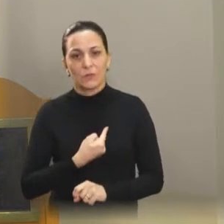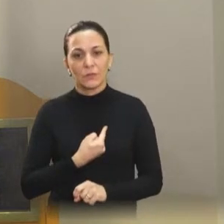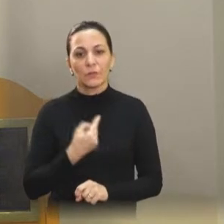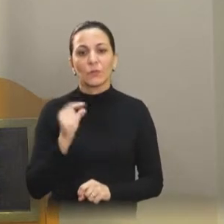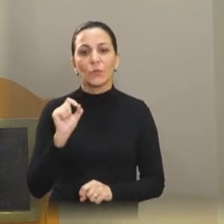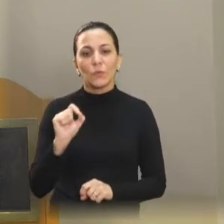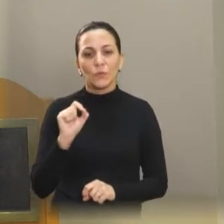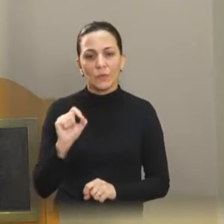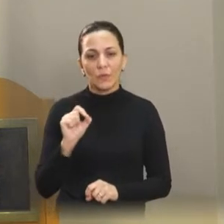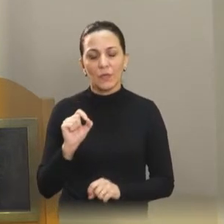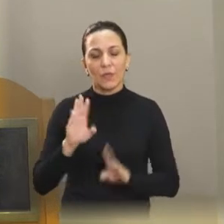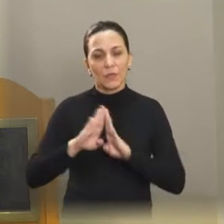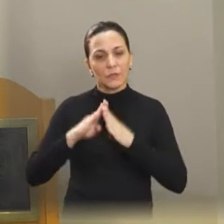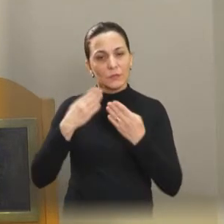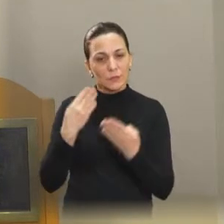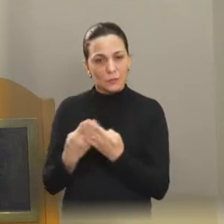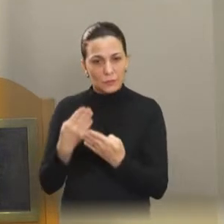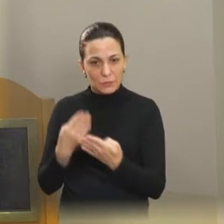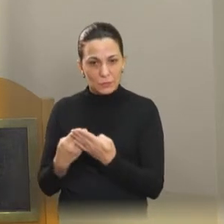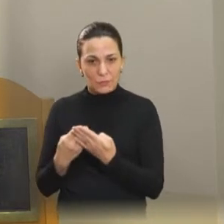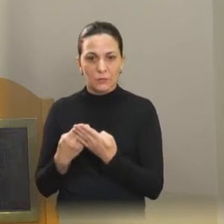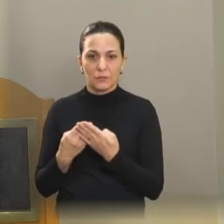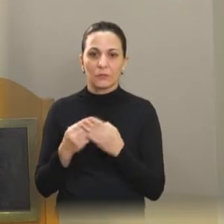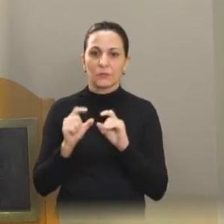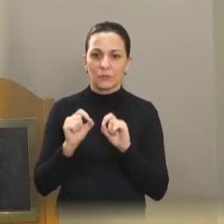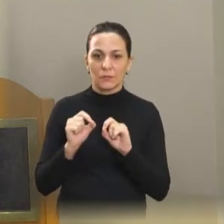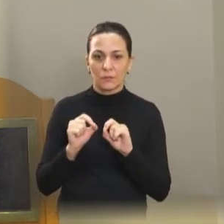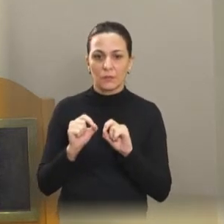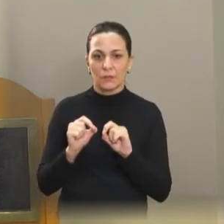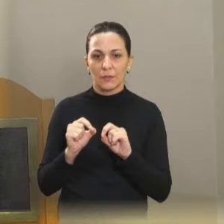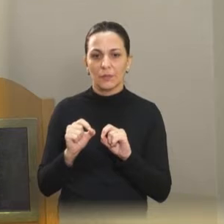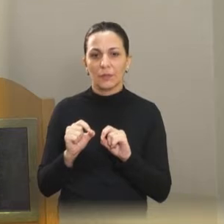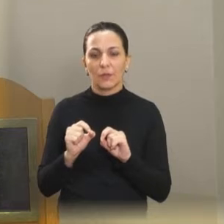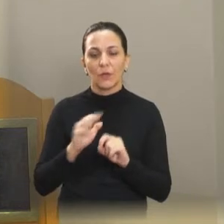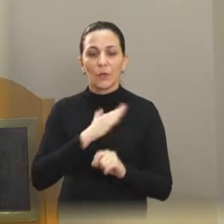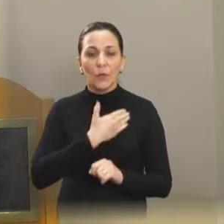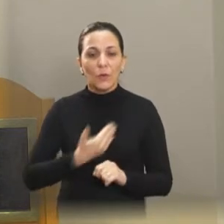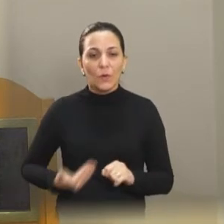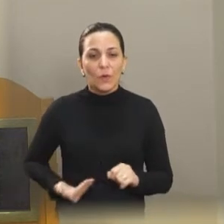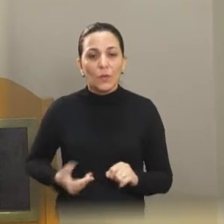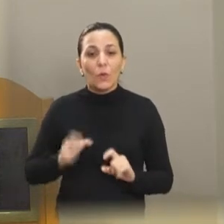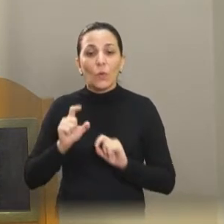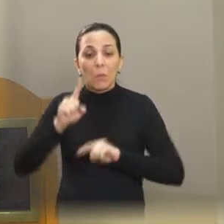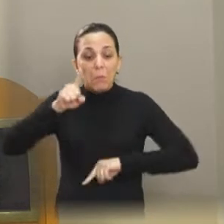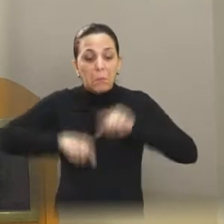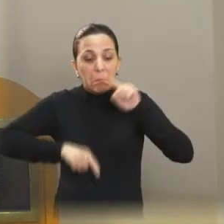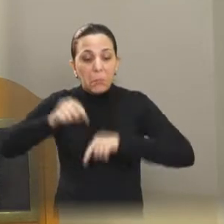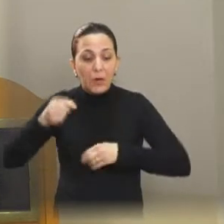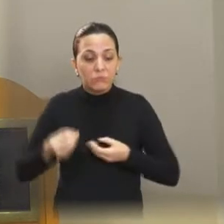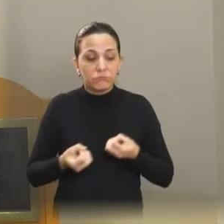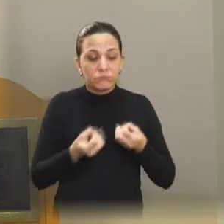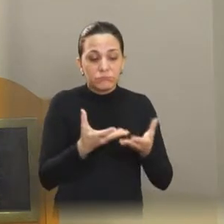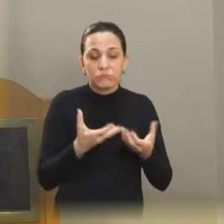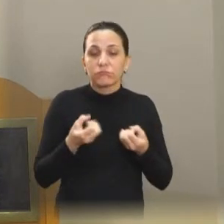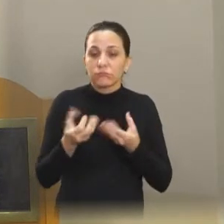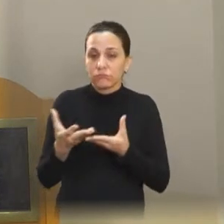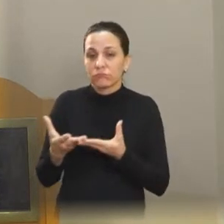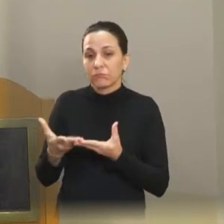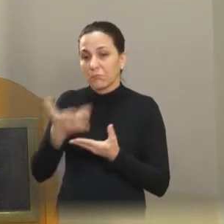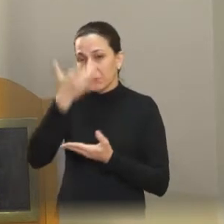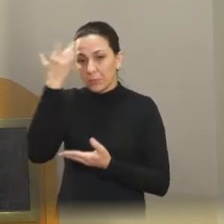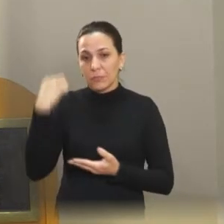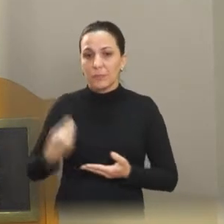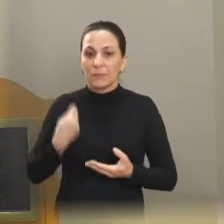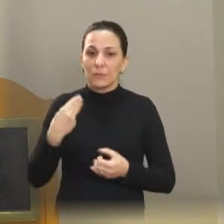três ali né com a escola a gente agradece poder público e apareço aí para aparelhar para as pessoas que vivem no